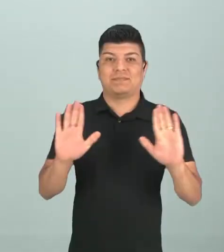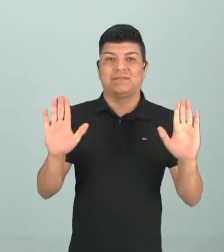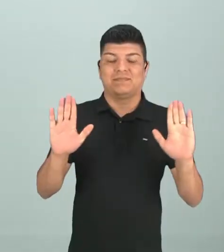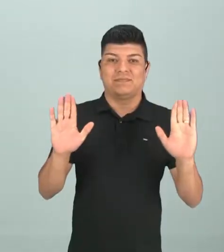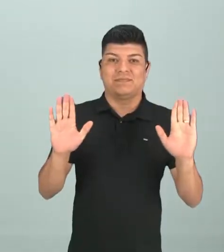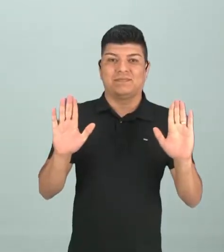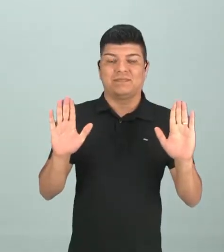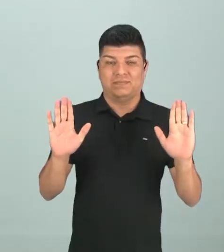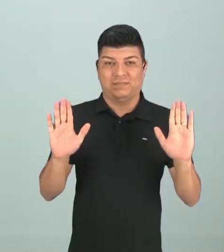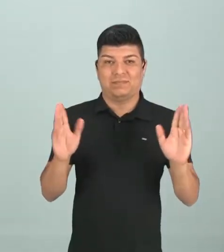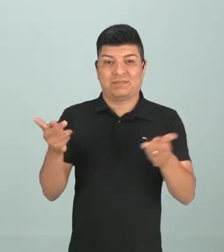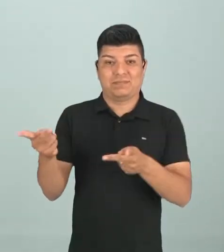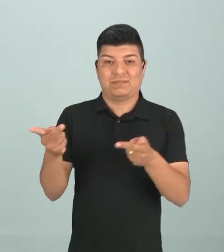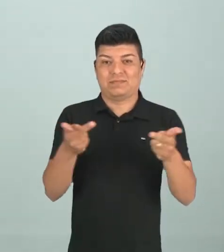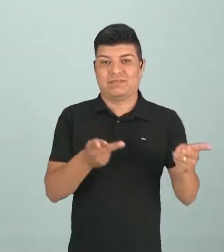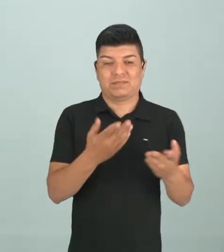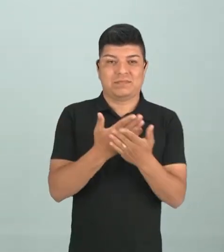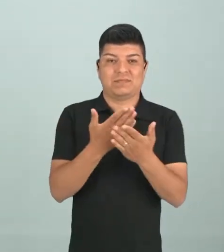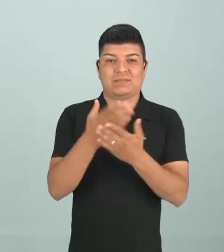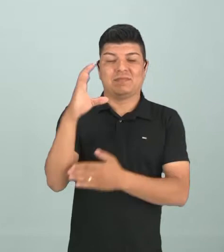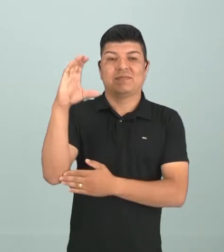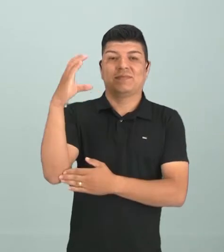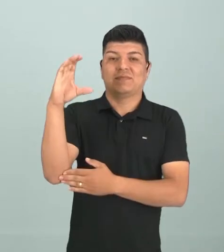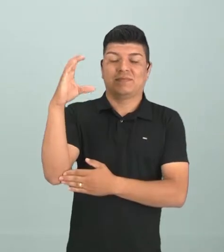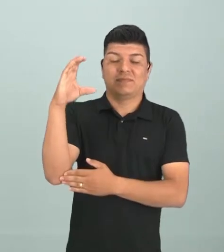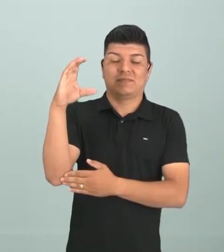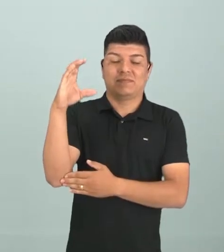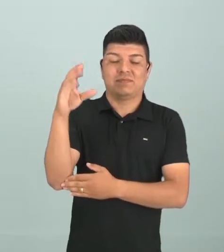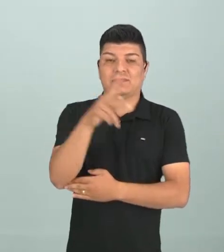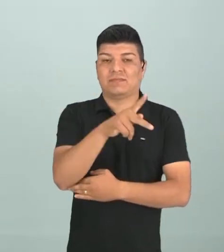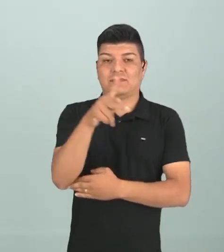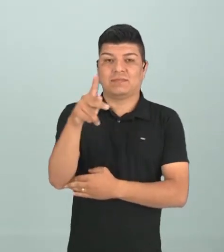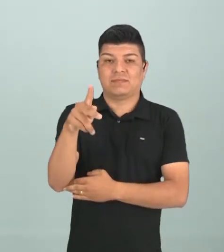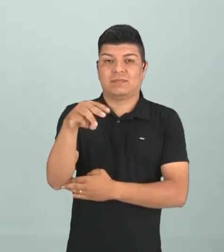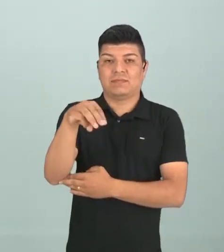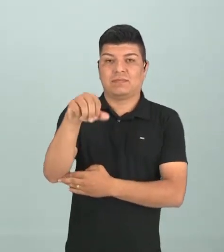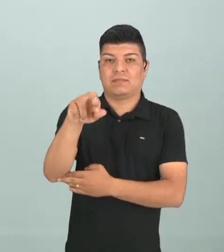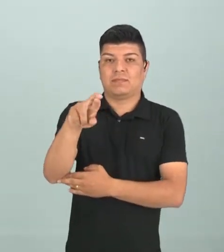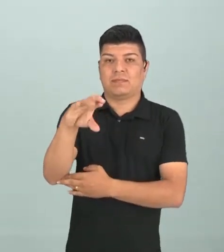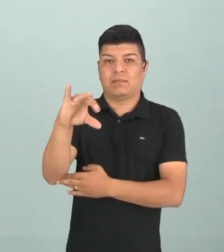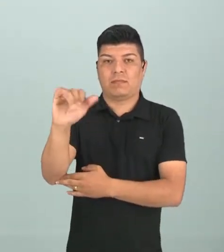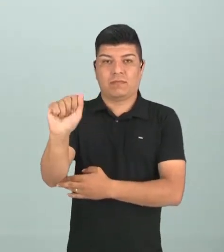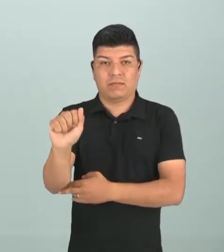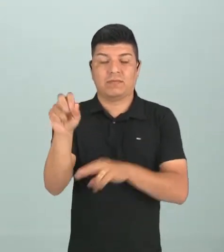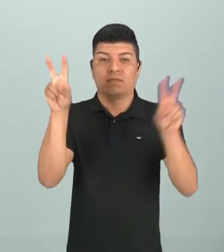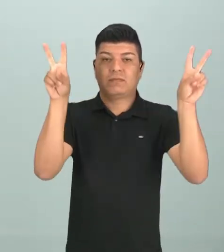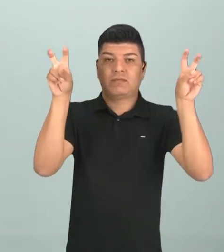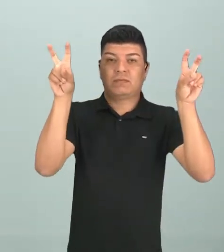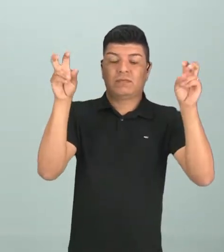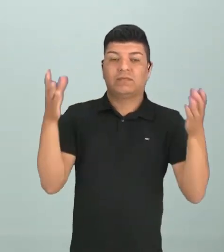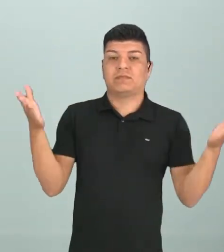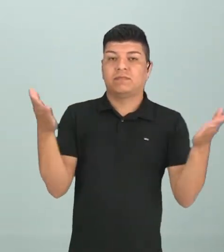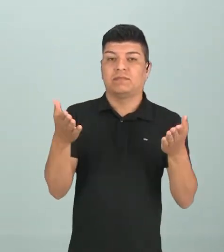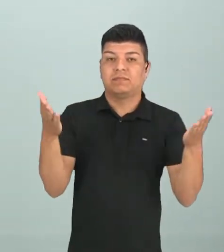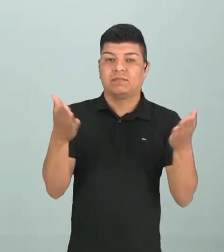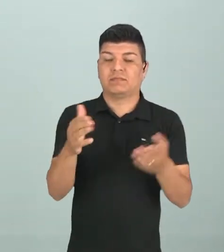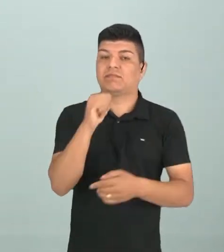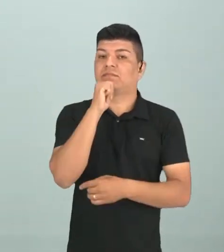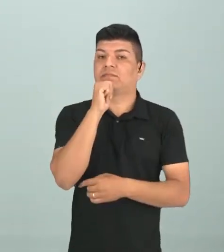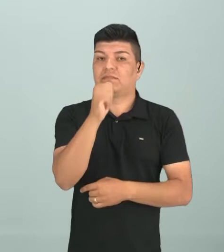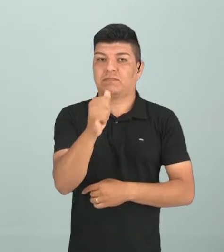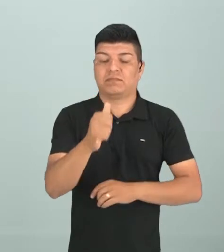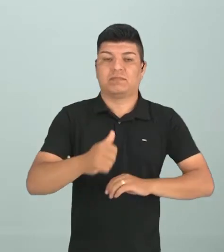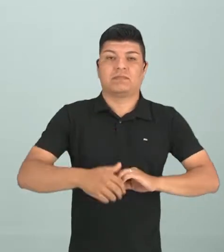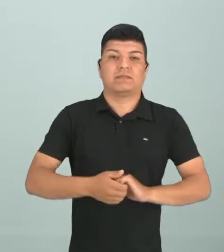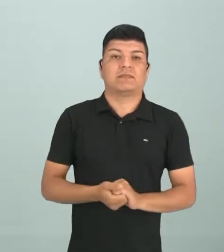Olá, pessoal! Sejam bem-vindos à aula de ciências. Eu sou a professora Márcia e o tema da nossa aula de hoje é ciclo